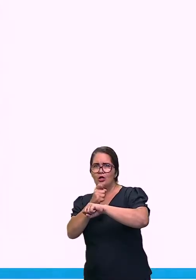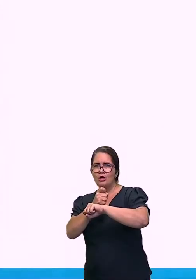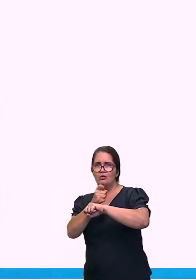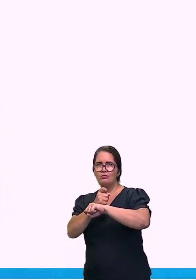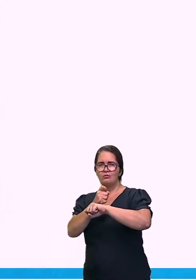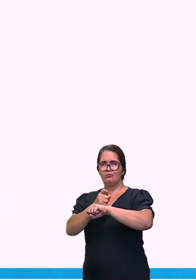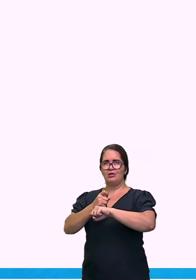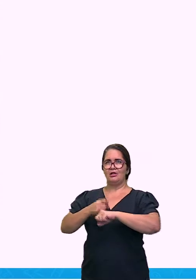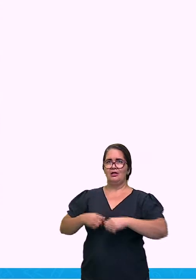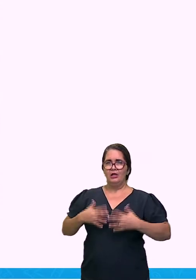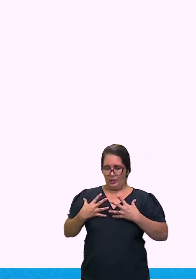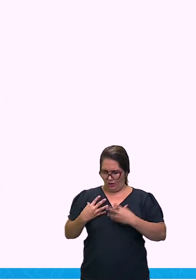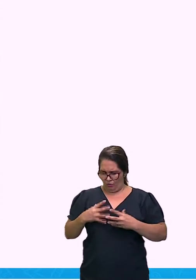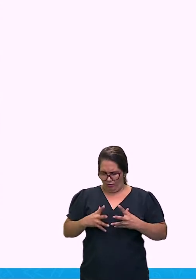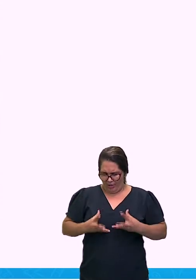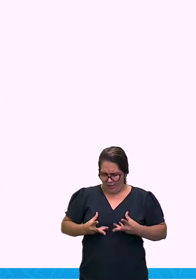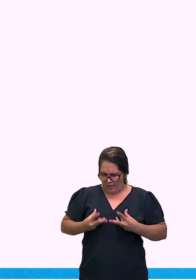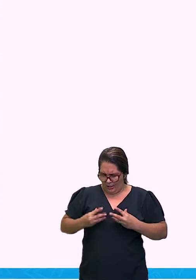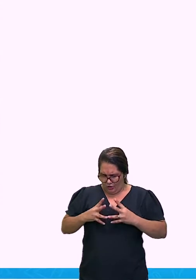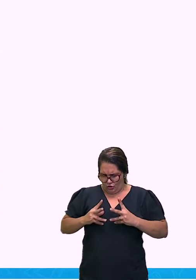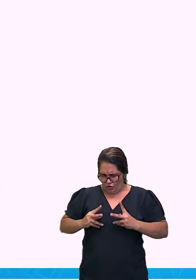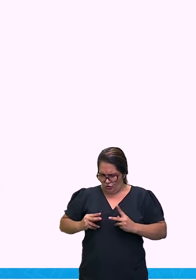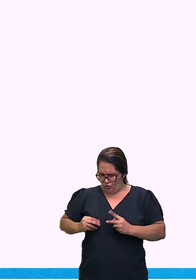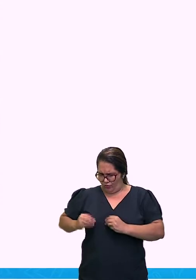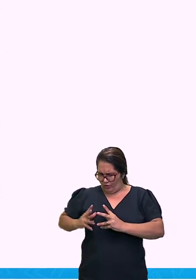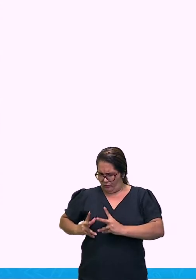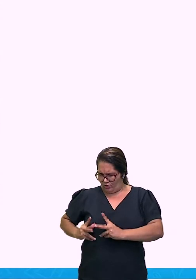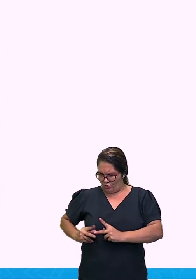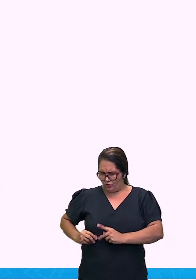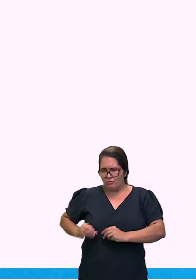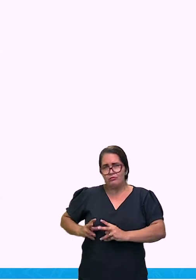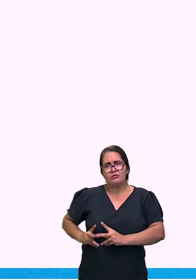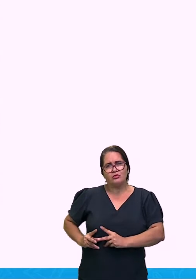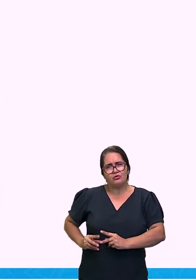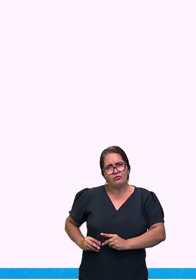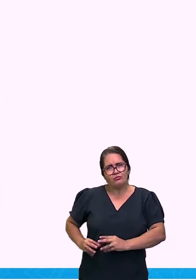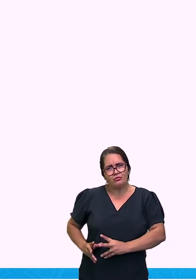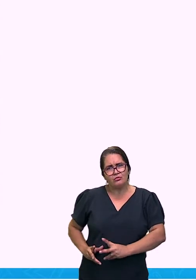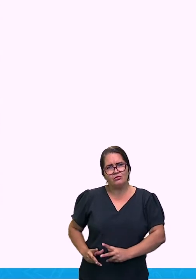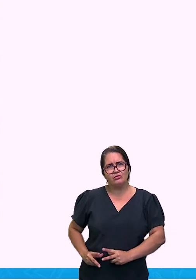delgado. No intestino delgado,